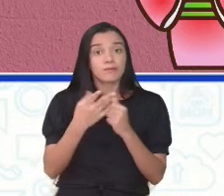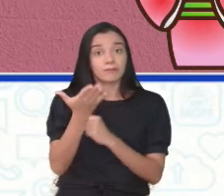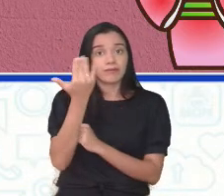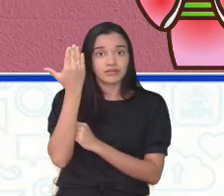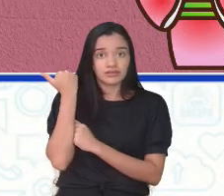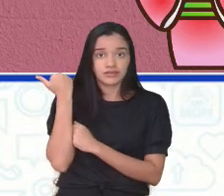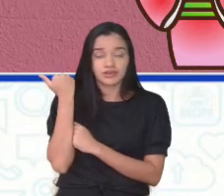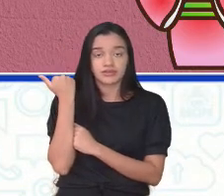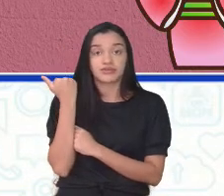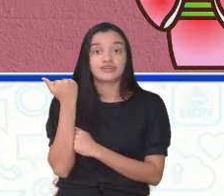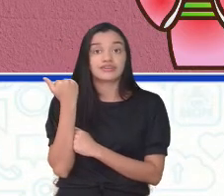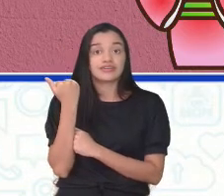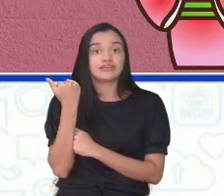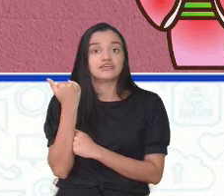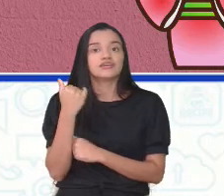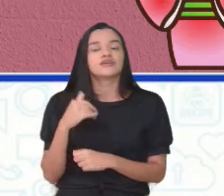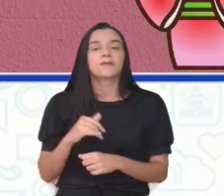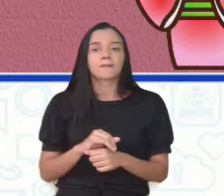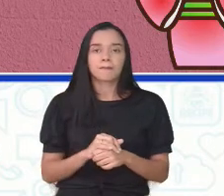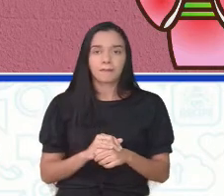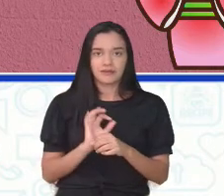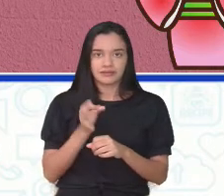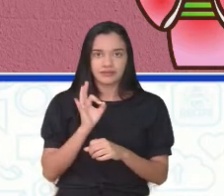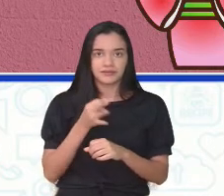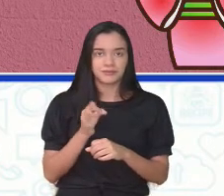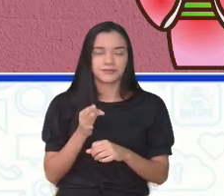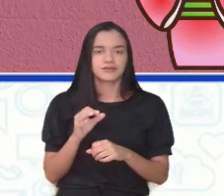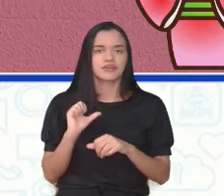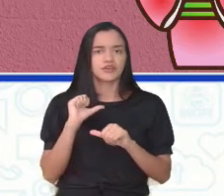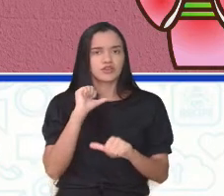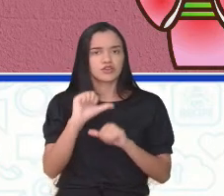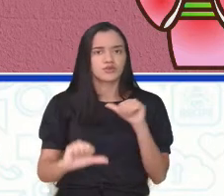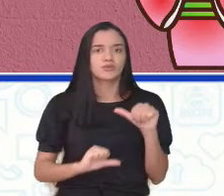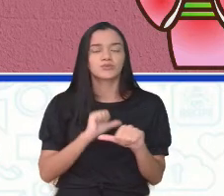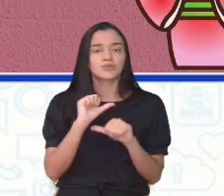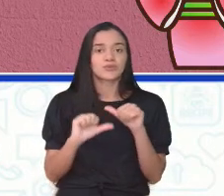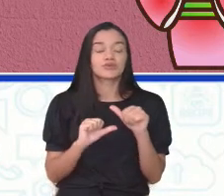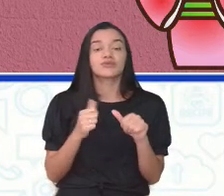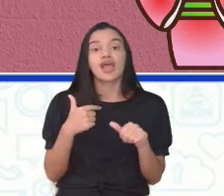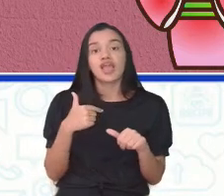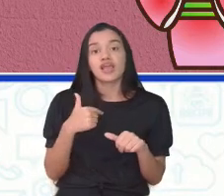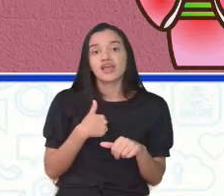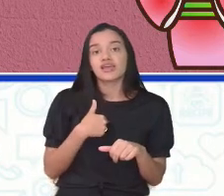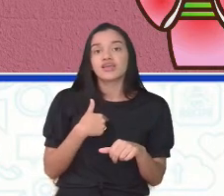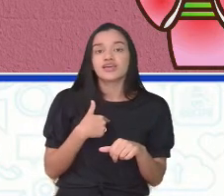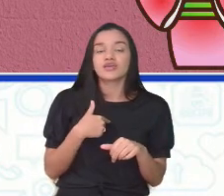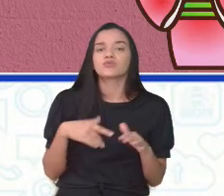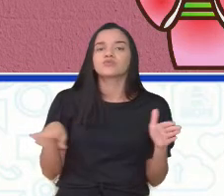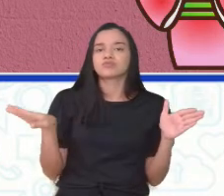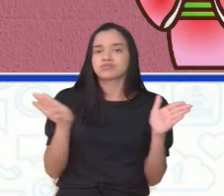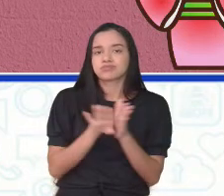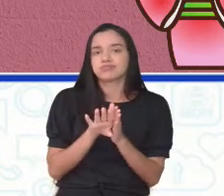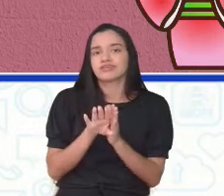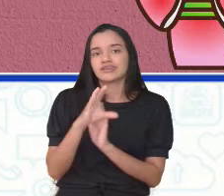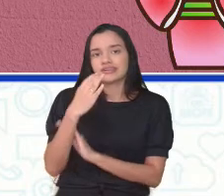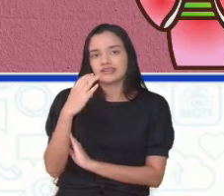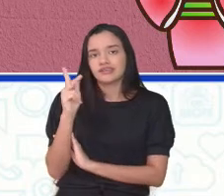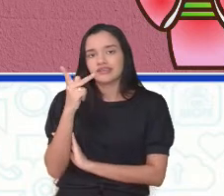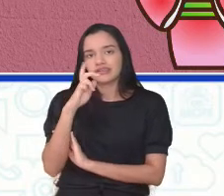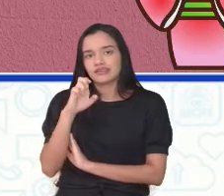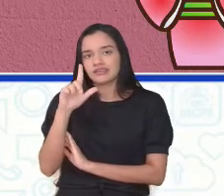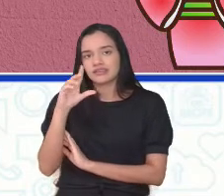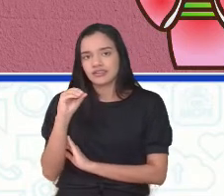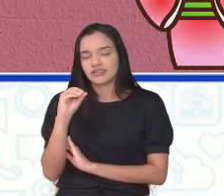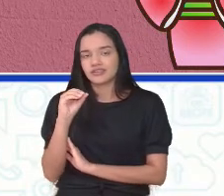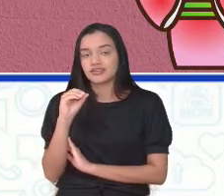passado. Chegou, tá certo? E a mudança para chego cansada do trabalho. Esse verbo está no presente